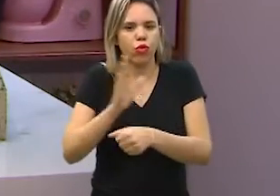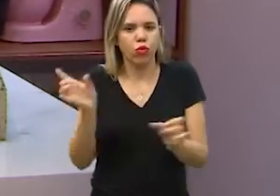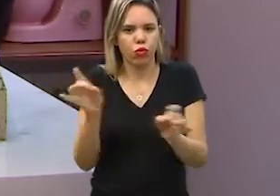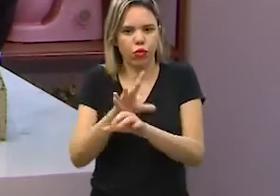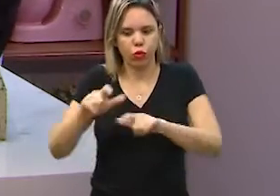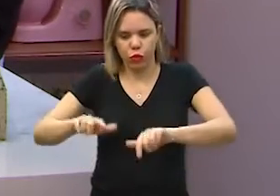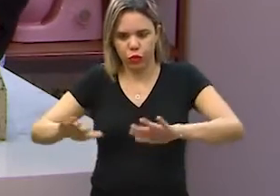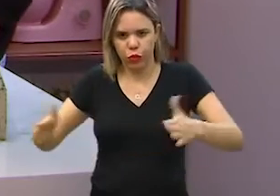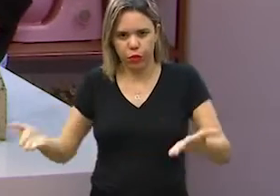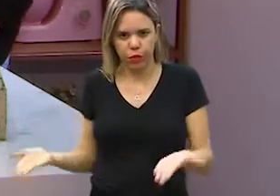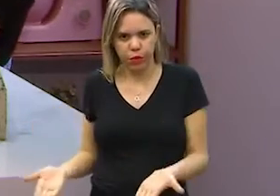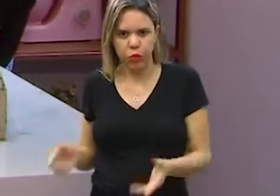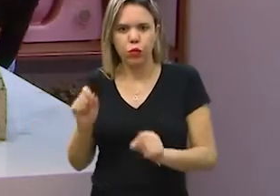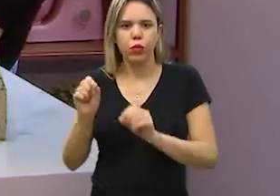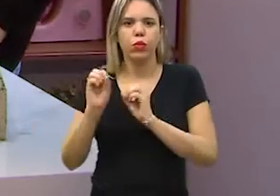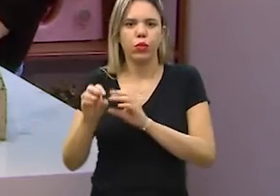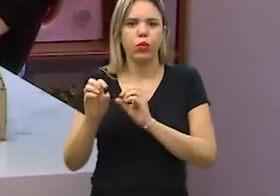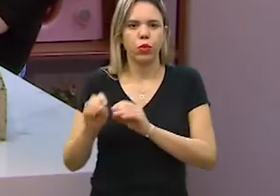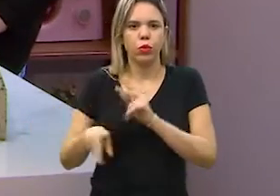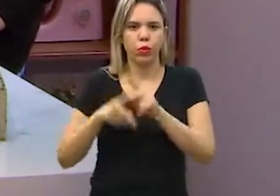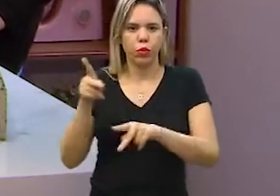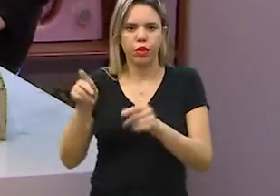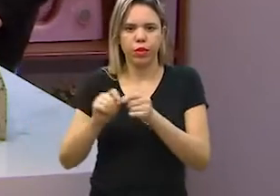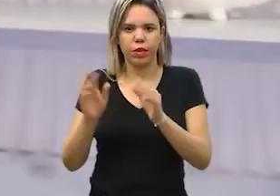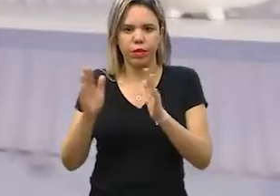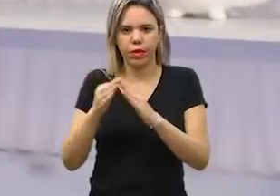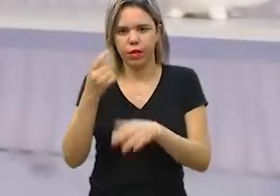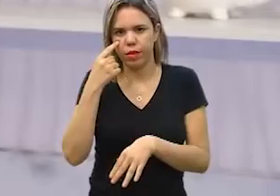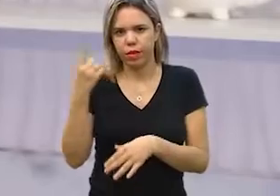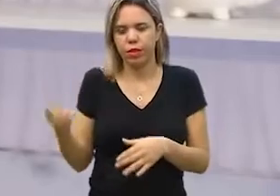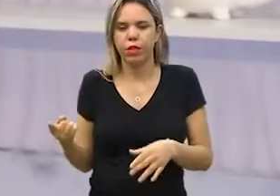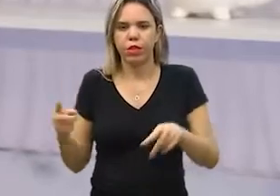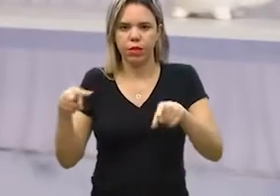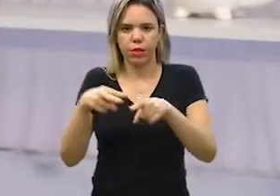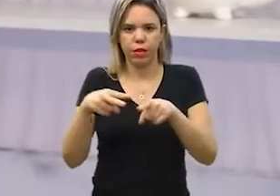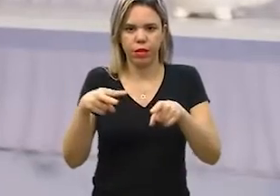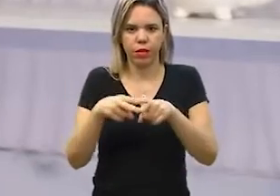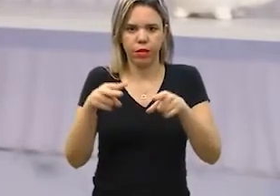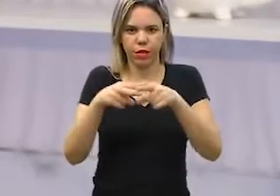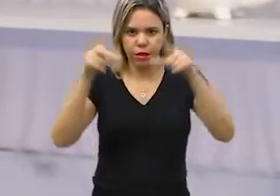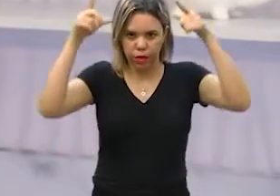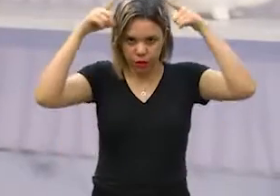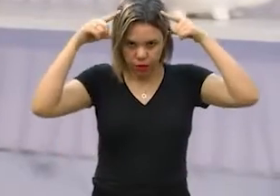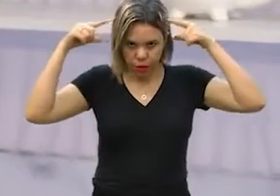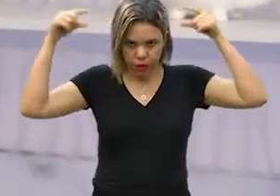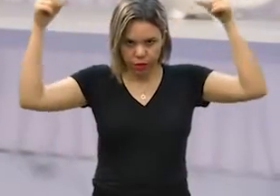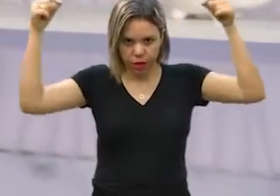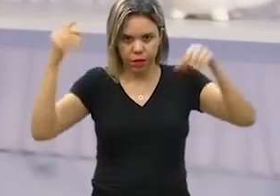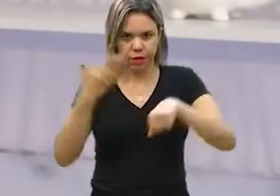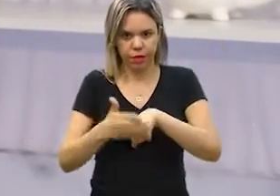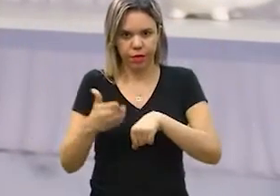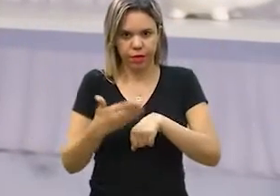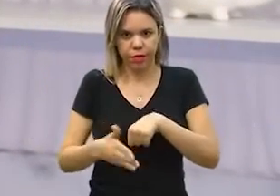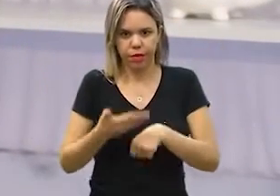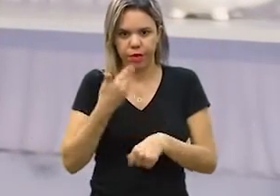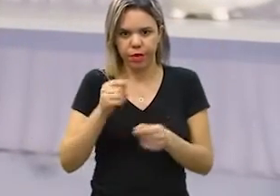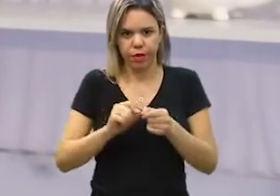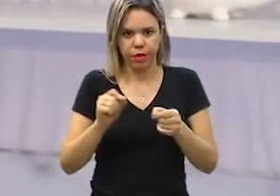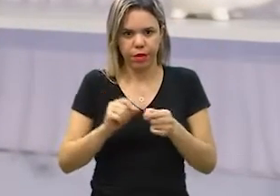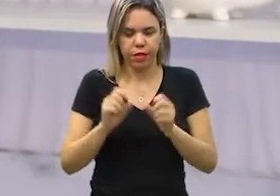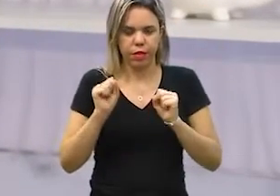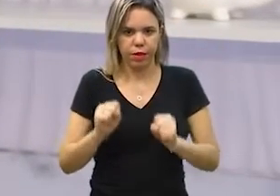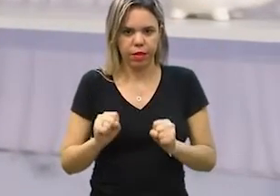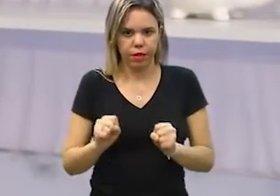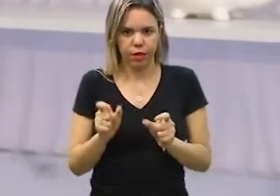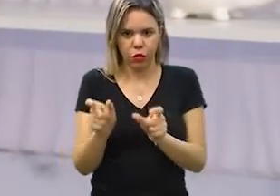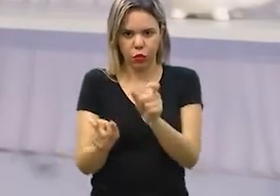já está aqui na mesa. O que a gente vai ensinar pro pessoal de casa? Uma torta holandesa super prática, e que a gente pode